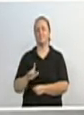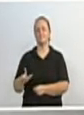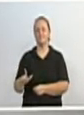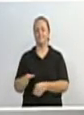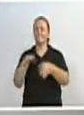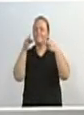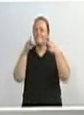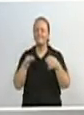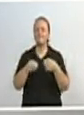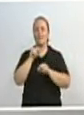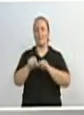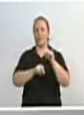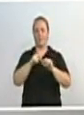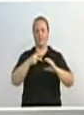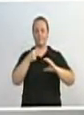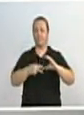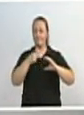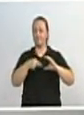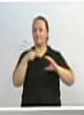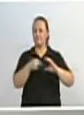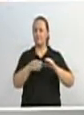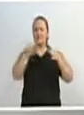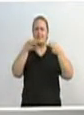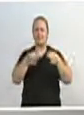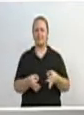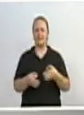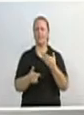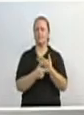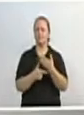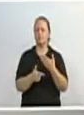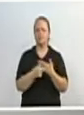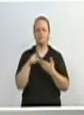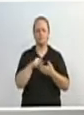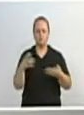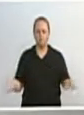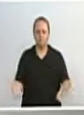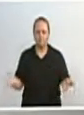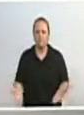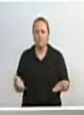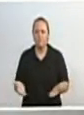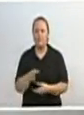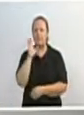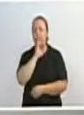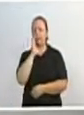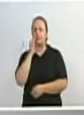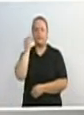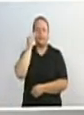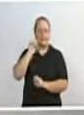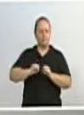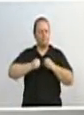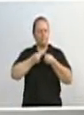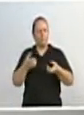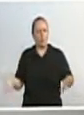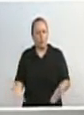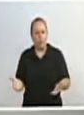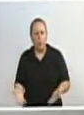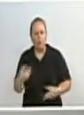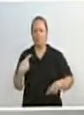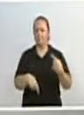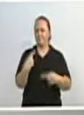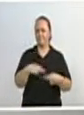Câmara Municipal, vereador Mário, cumpriu o seu papel no sentido tanto de fomentar quanto de acelerar, de debater e de aprovar uma